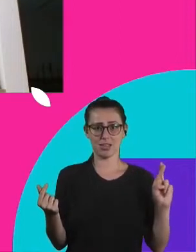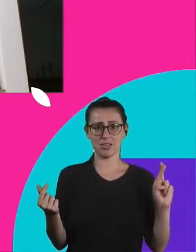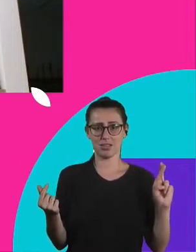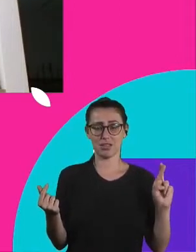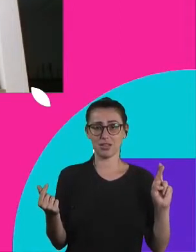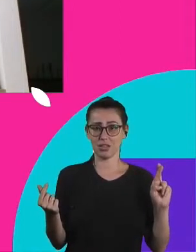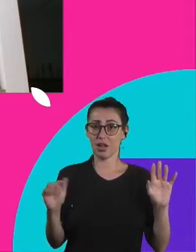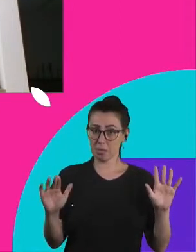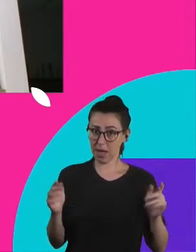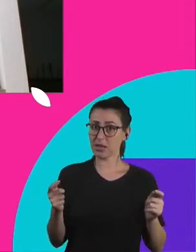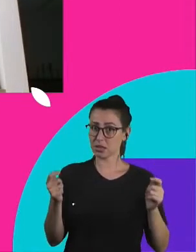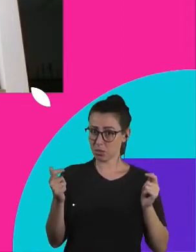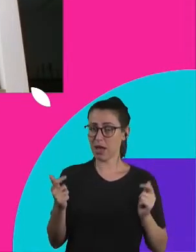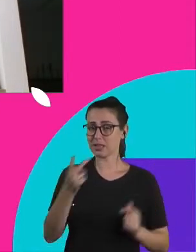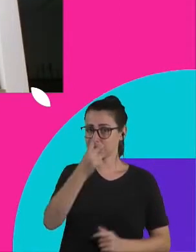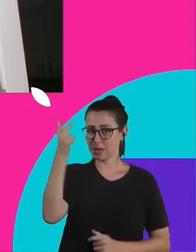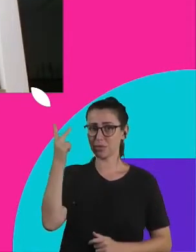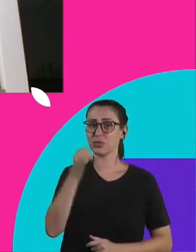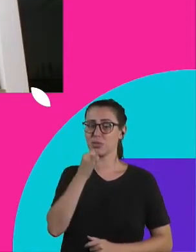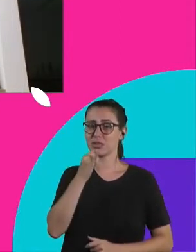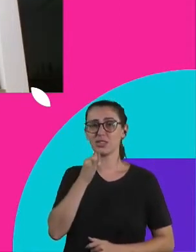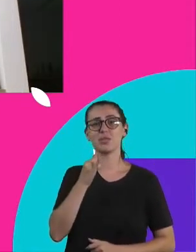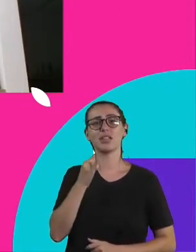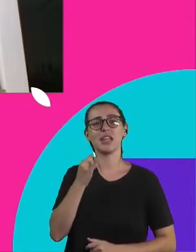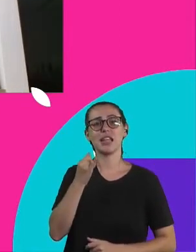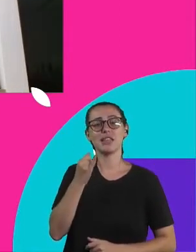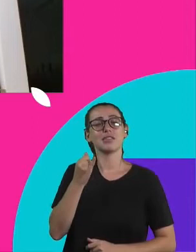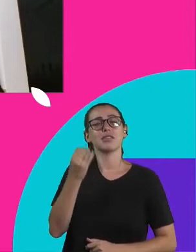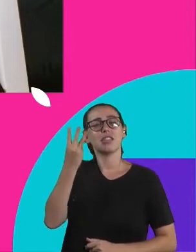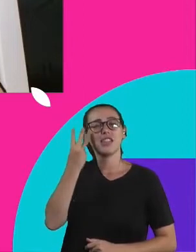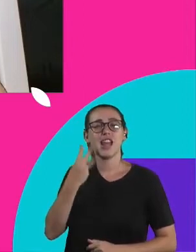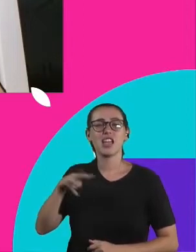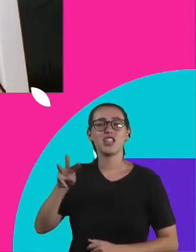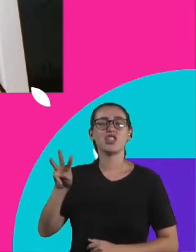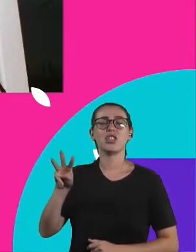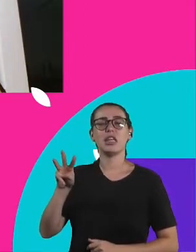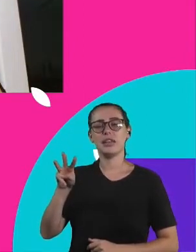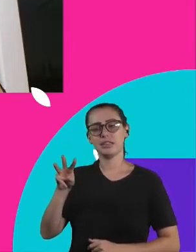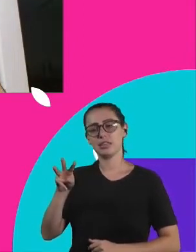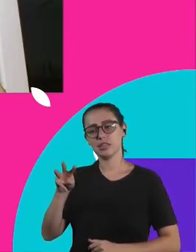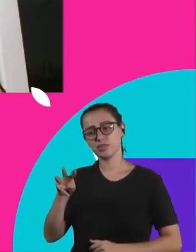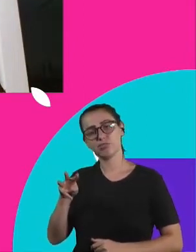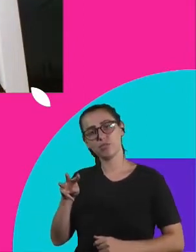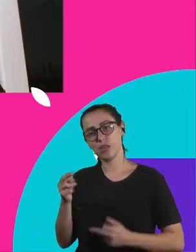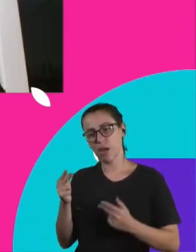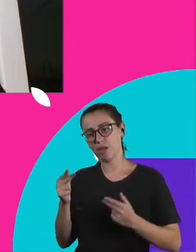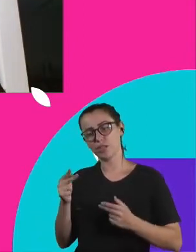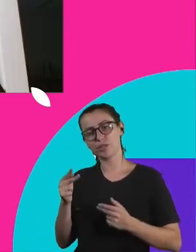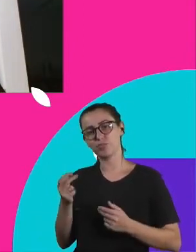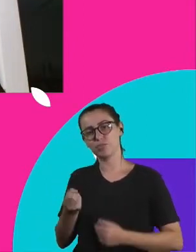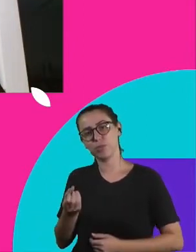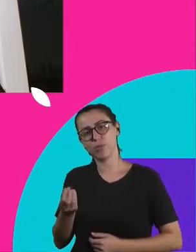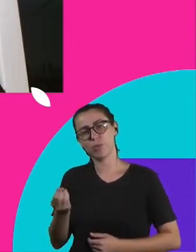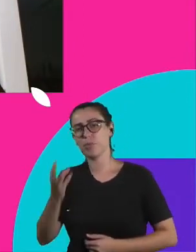quase que ele fica na alimentação de 3 dias de viagem e nos banhos, que é R$ 27 por parada. O que